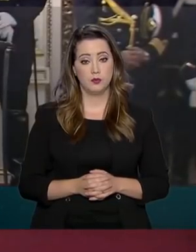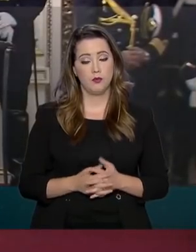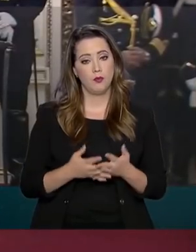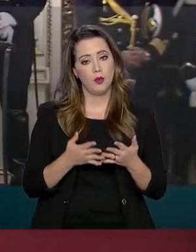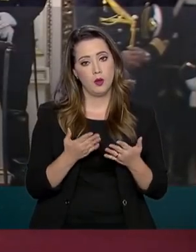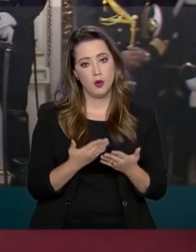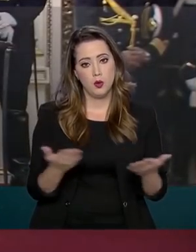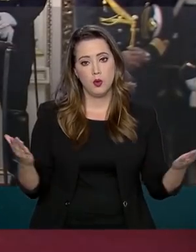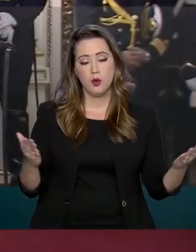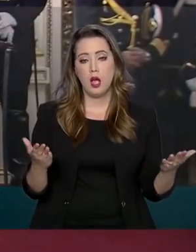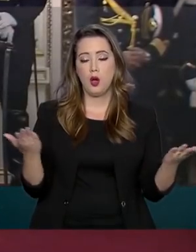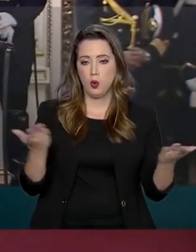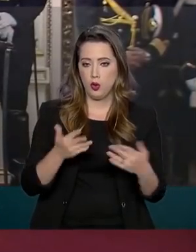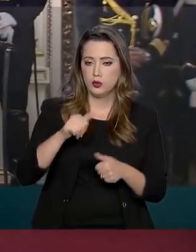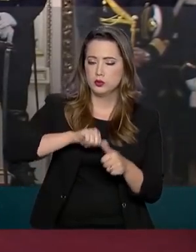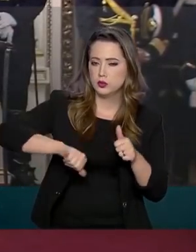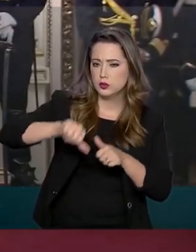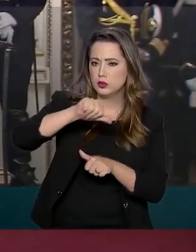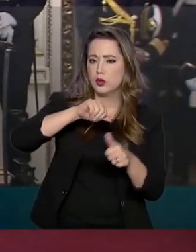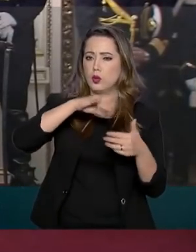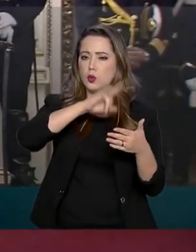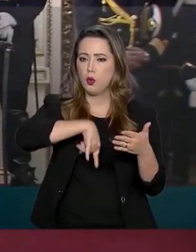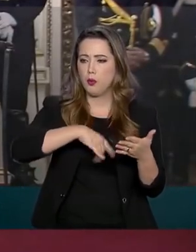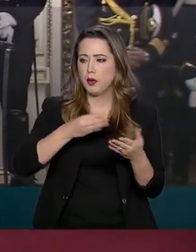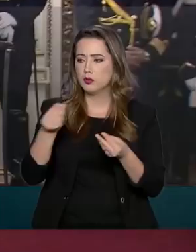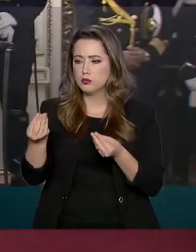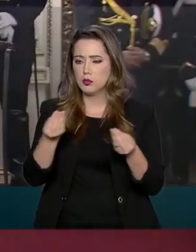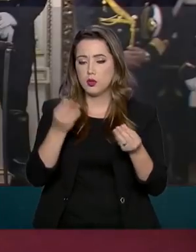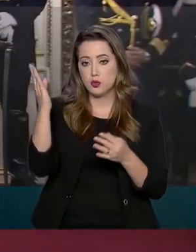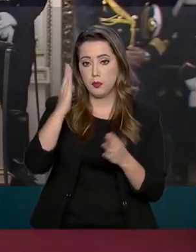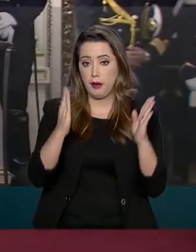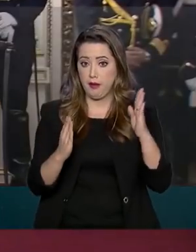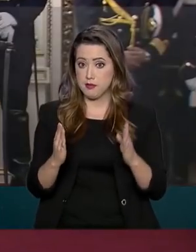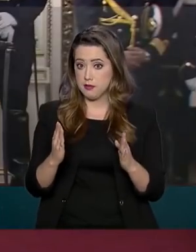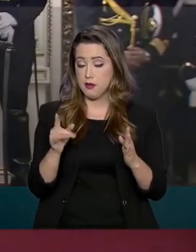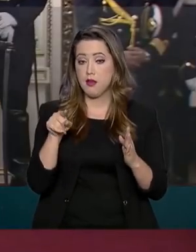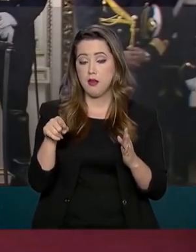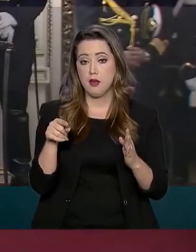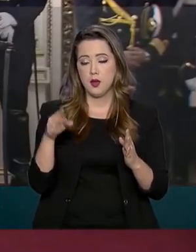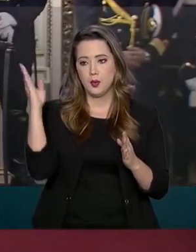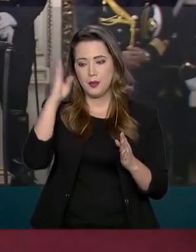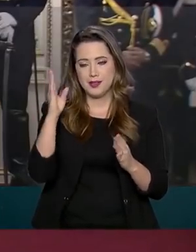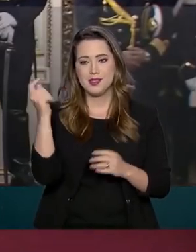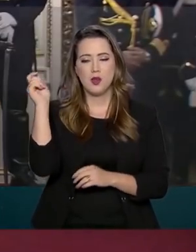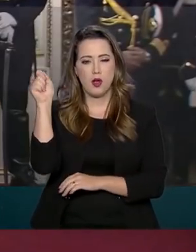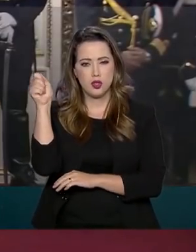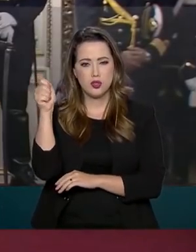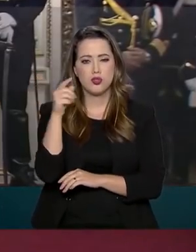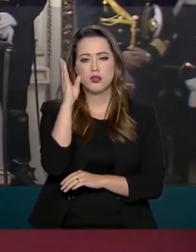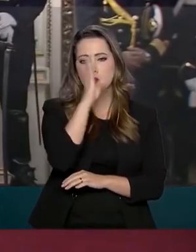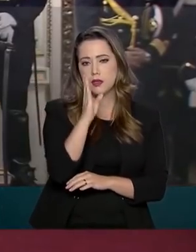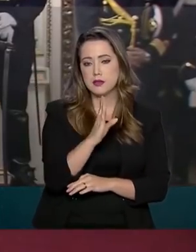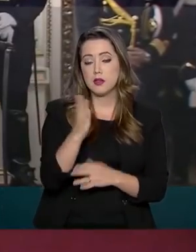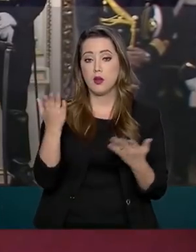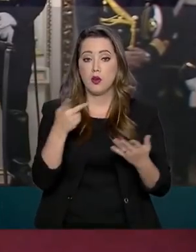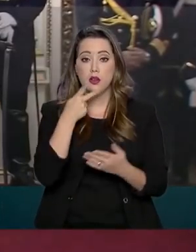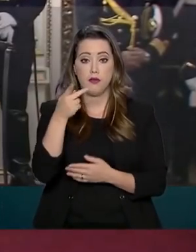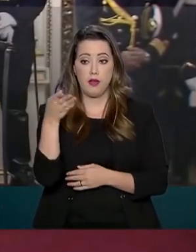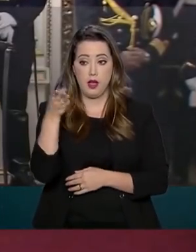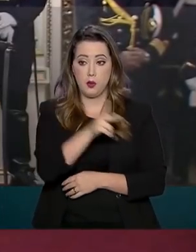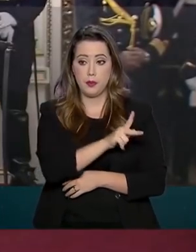Finalizado o intercâmbio da documentação respectiva, falará o senhor presidente da